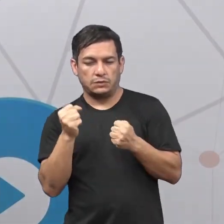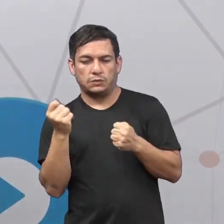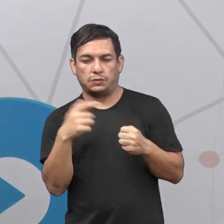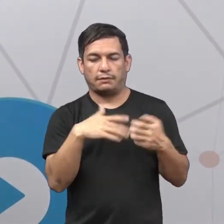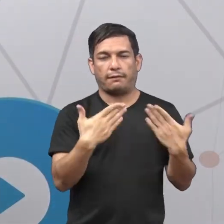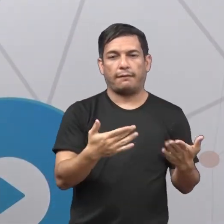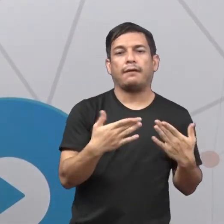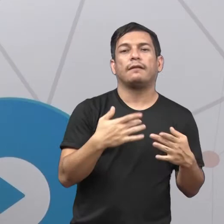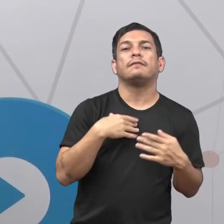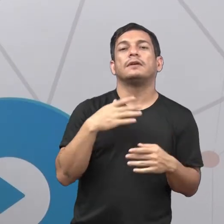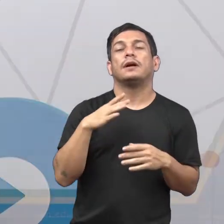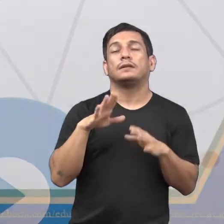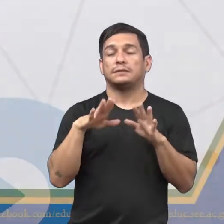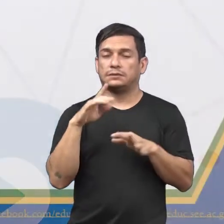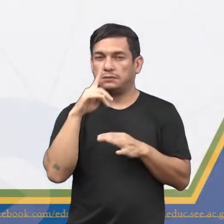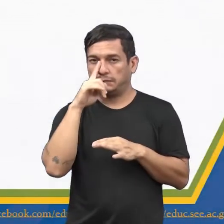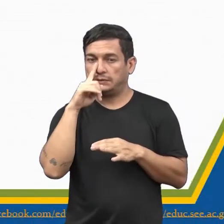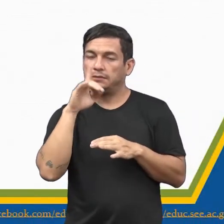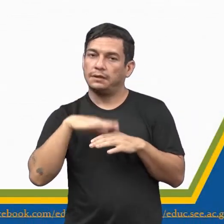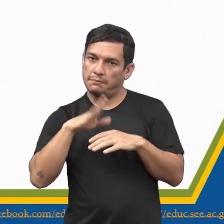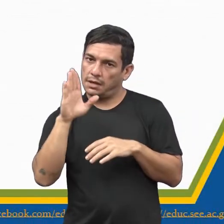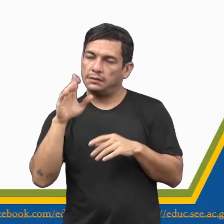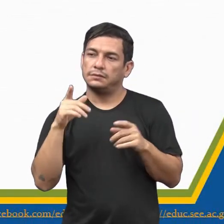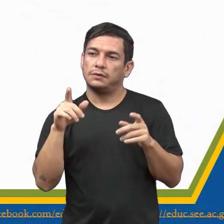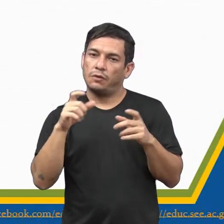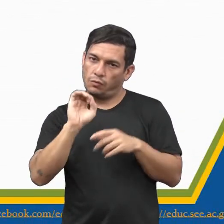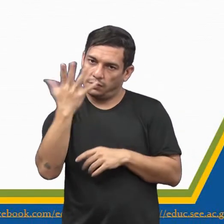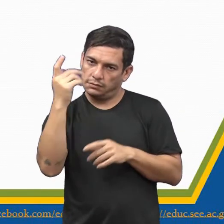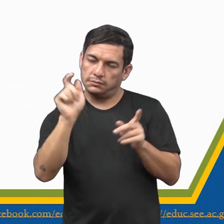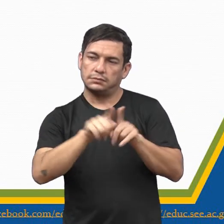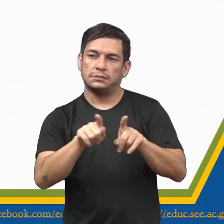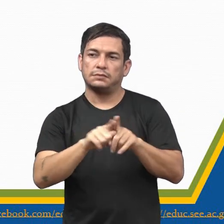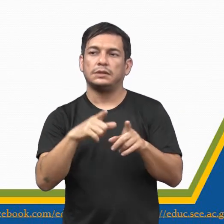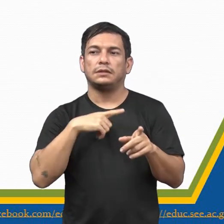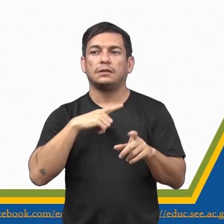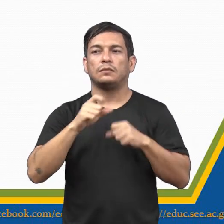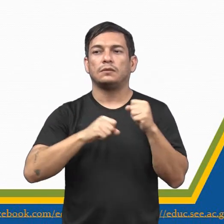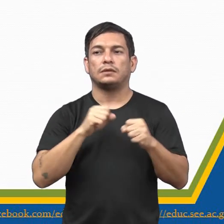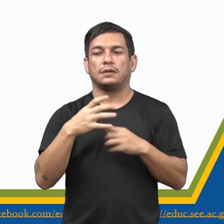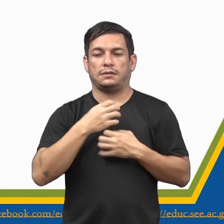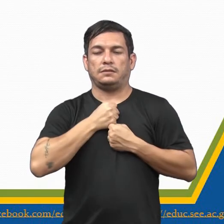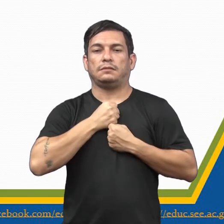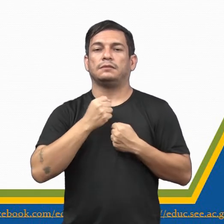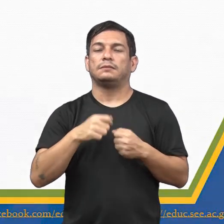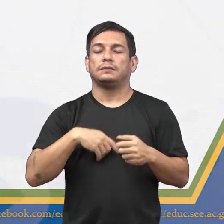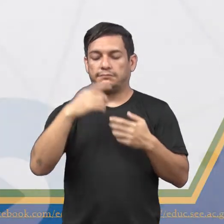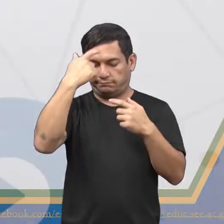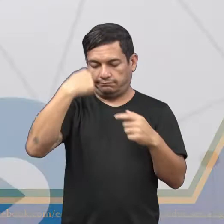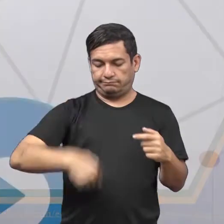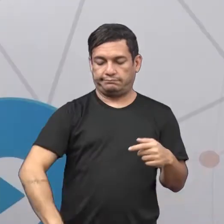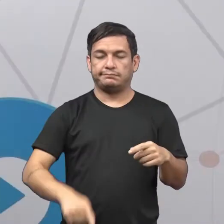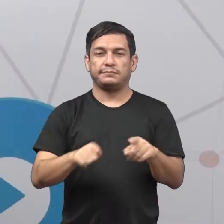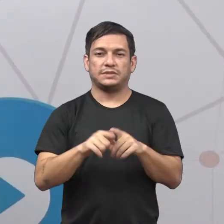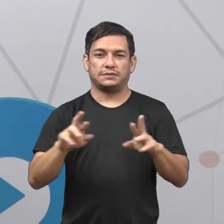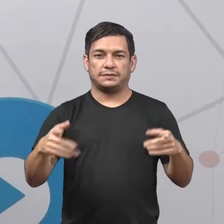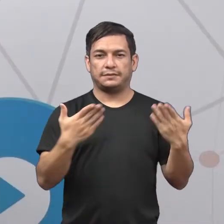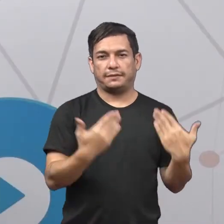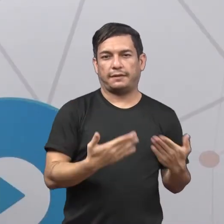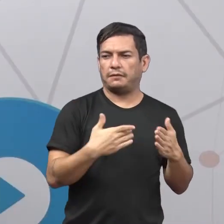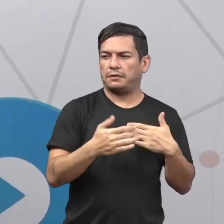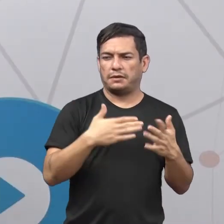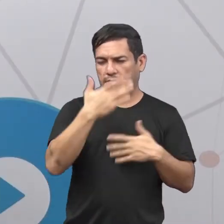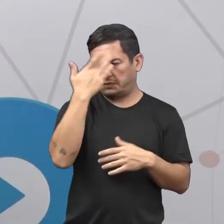de lesões é um pouco maior. E ela demanda também mais preparo físico, né? Diferente da leve, que qualquer pessoa